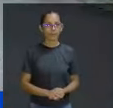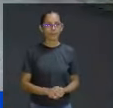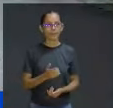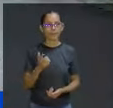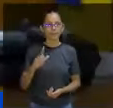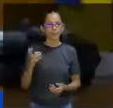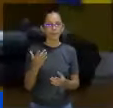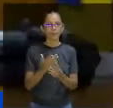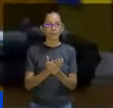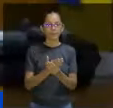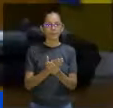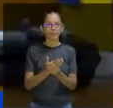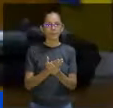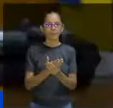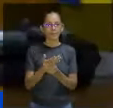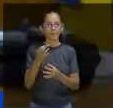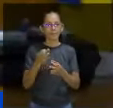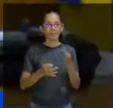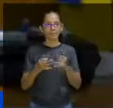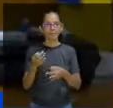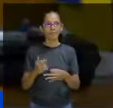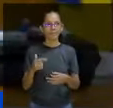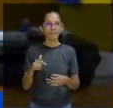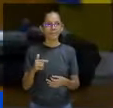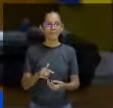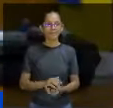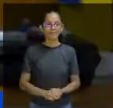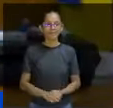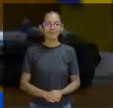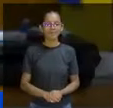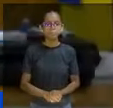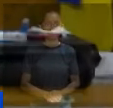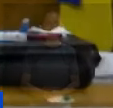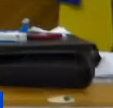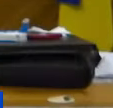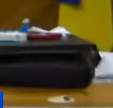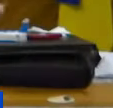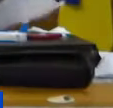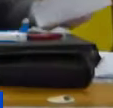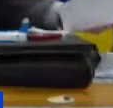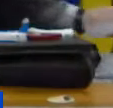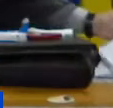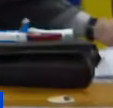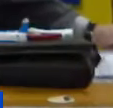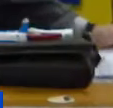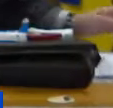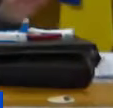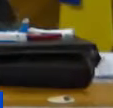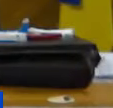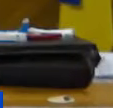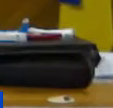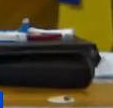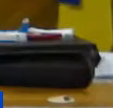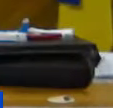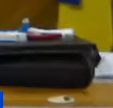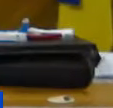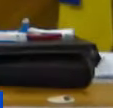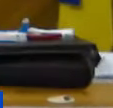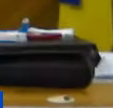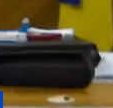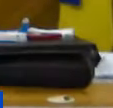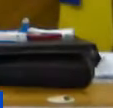outro processo na sessão judiciária. Declaro encerrada a nossa judiciária. Tribunal Regional Eleitoral, sem maiores João delongas.